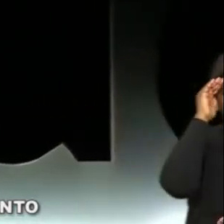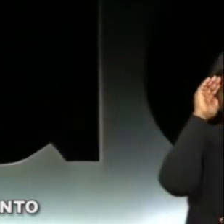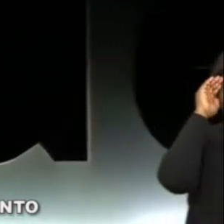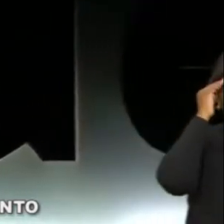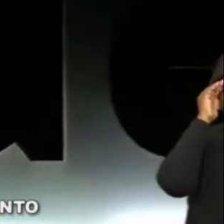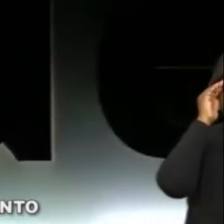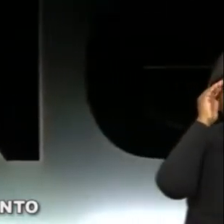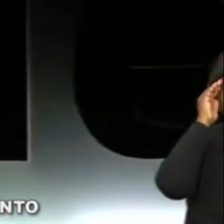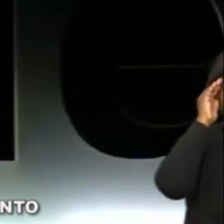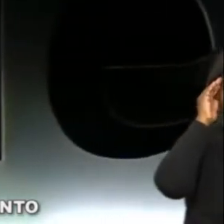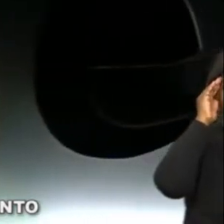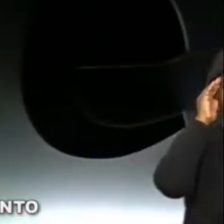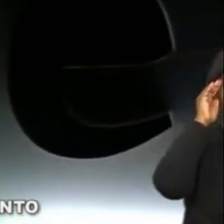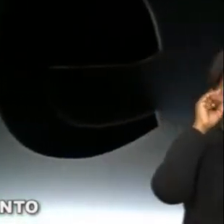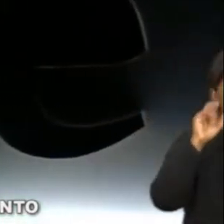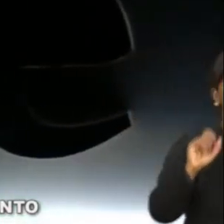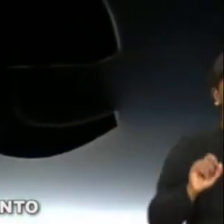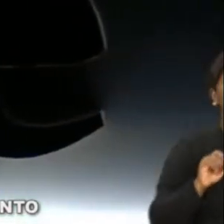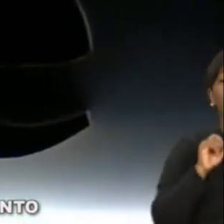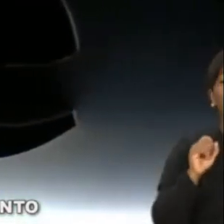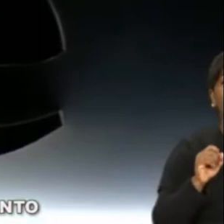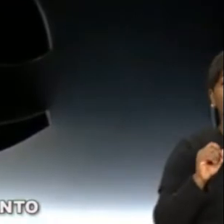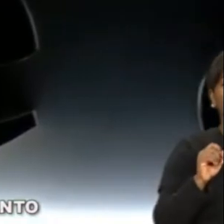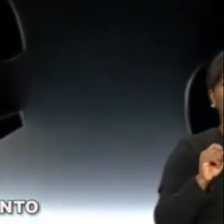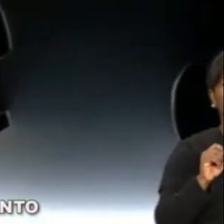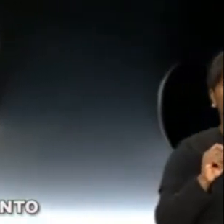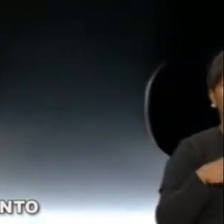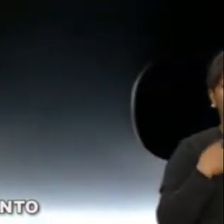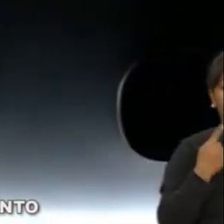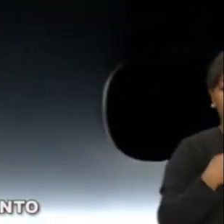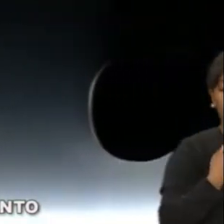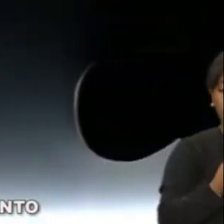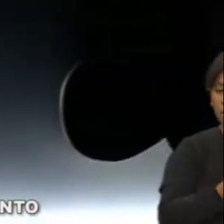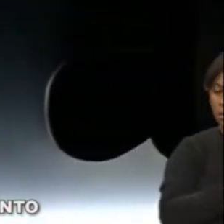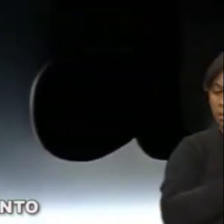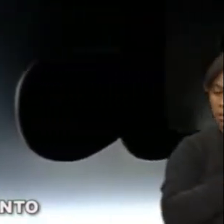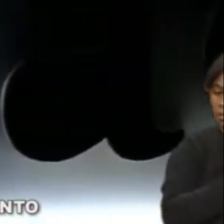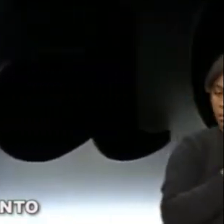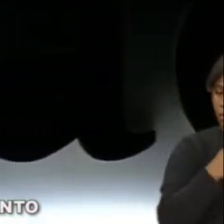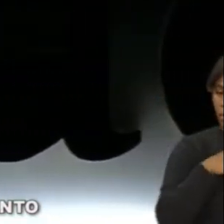Considerar o que nós estamos fazendo, vivendo.